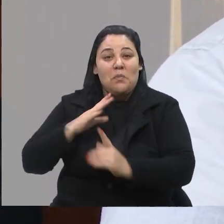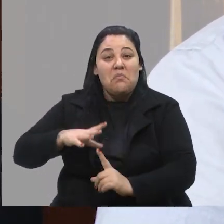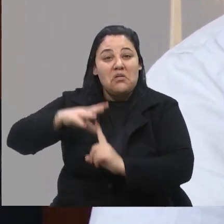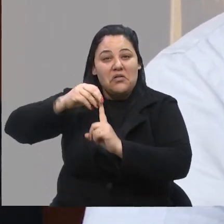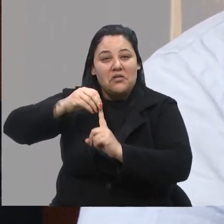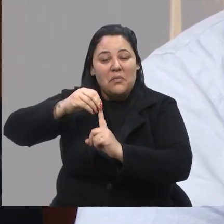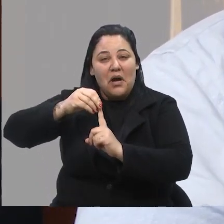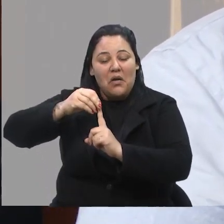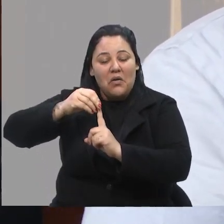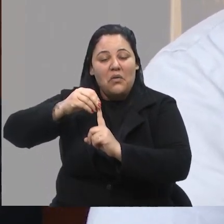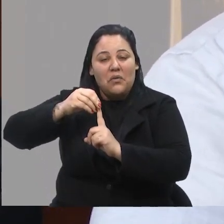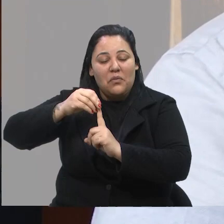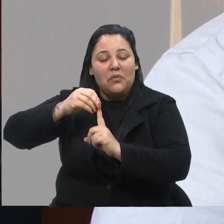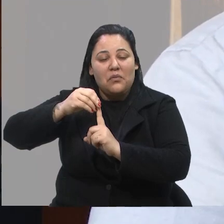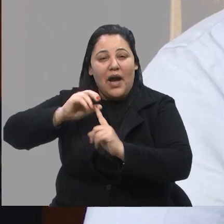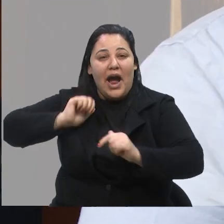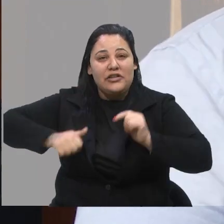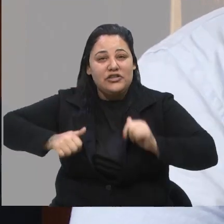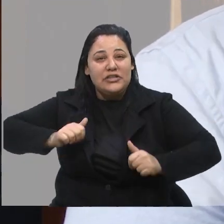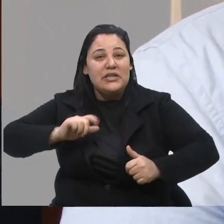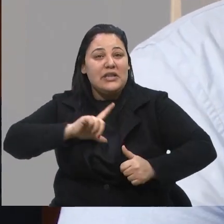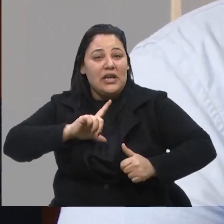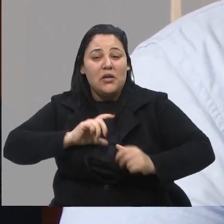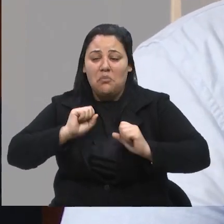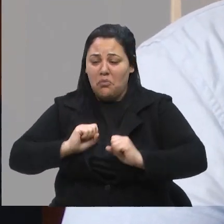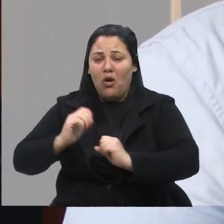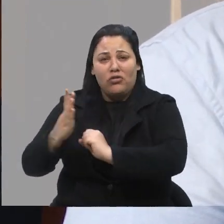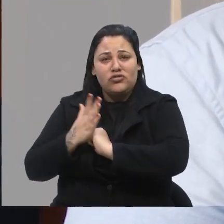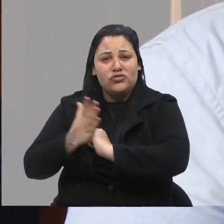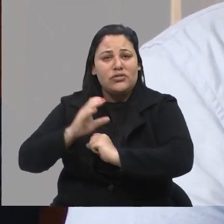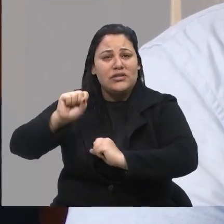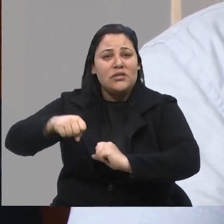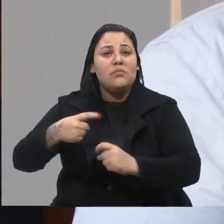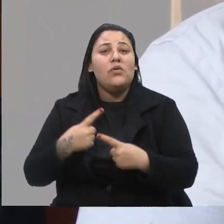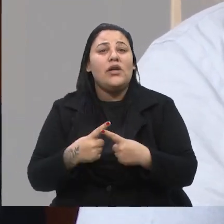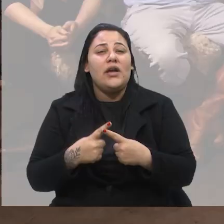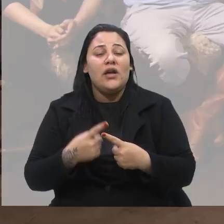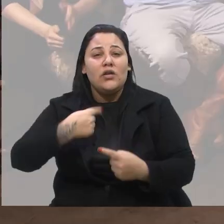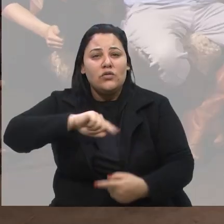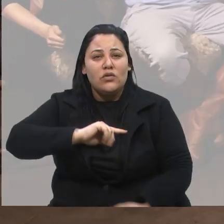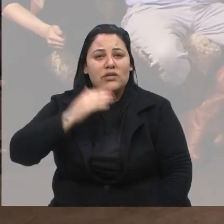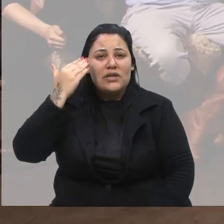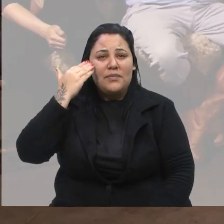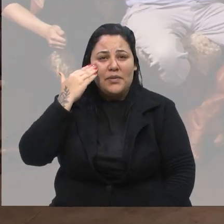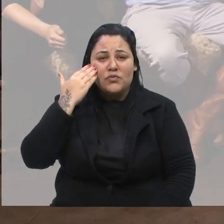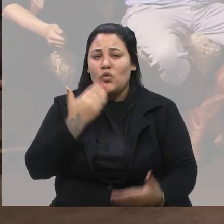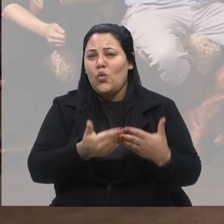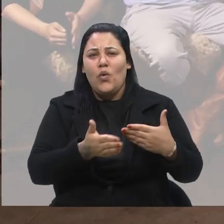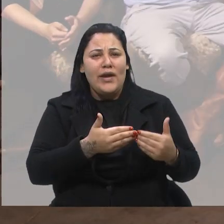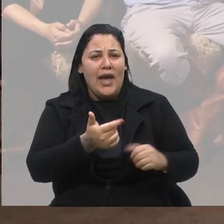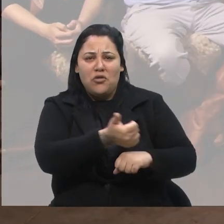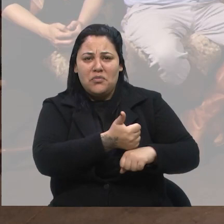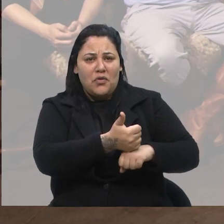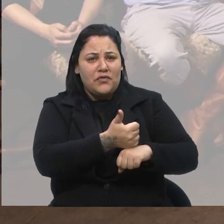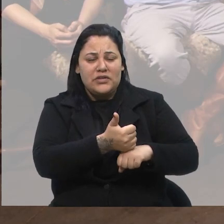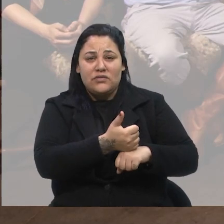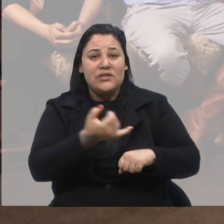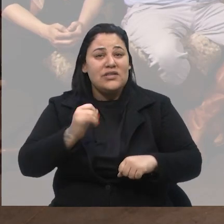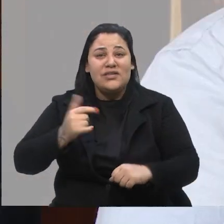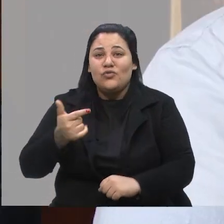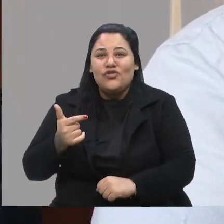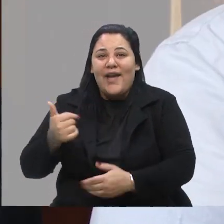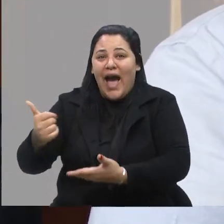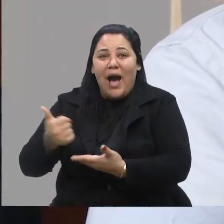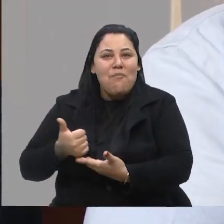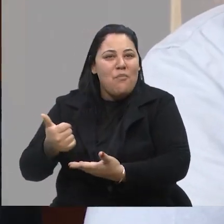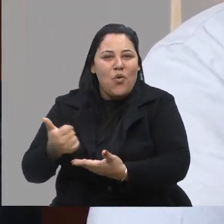podem nos dar, né? Porque a gente sabe, como qualquer outra profissão, se a gente não tiver um